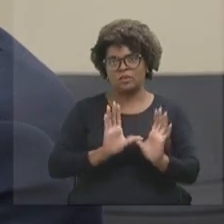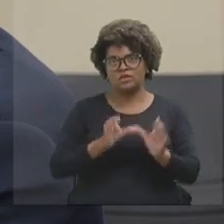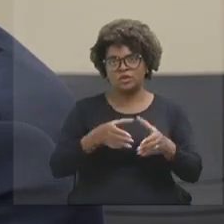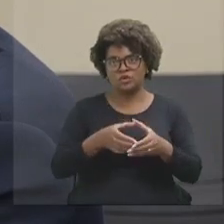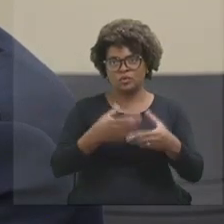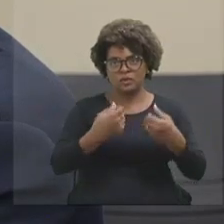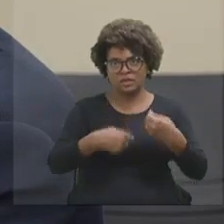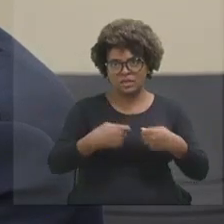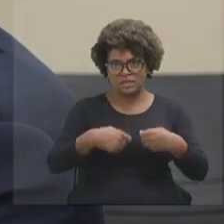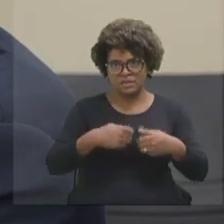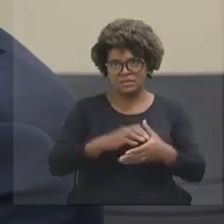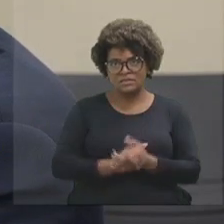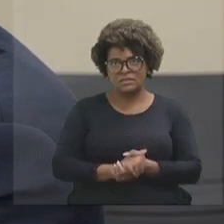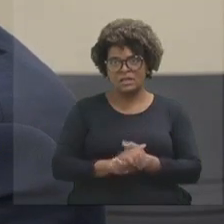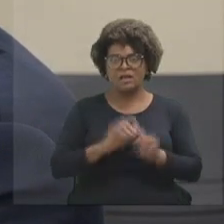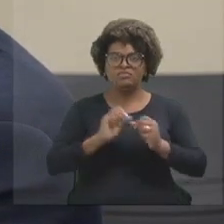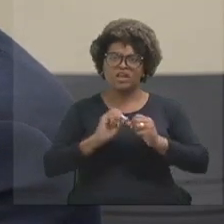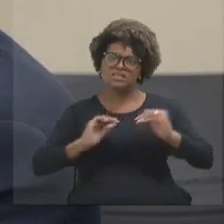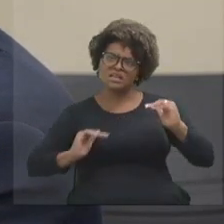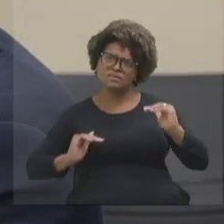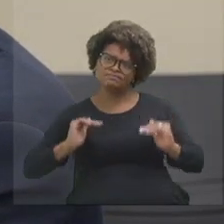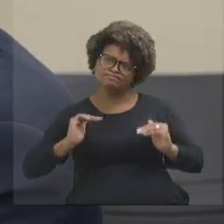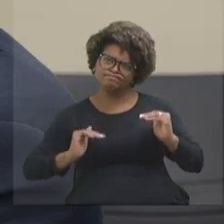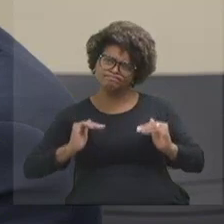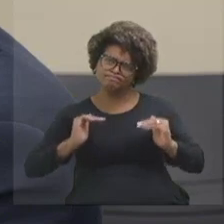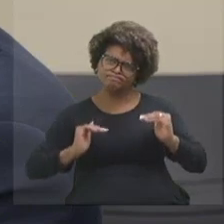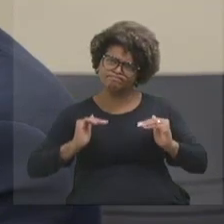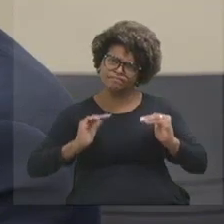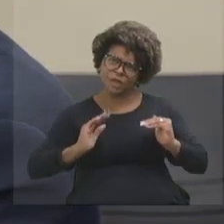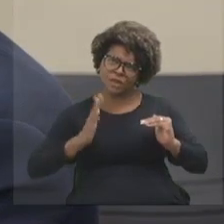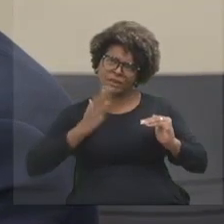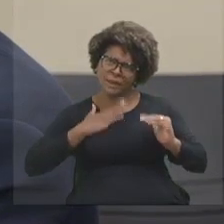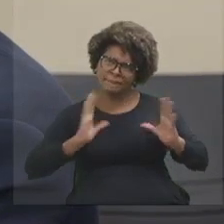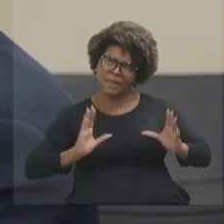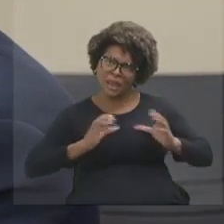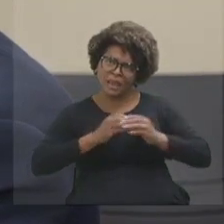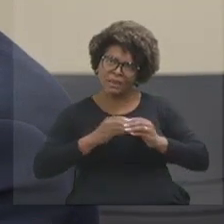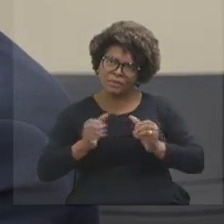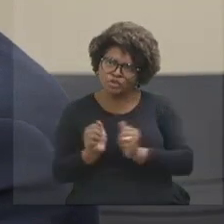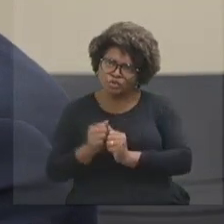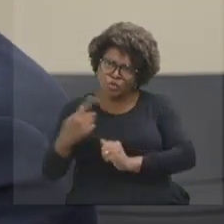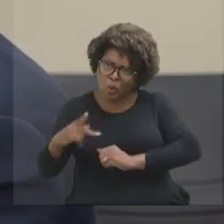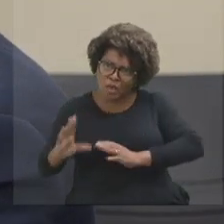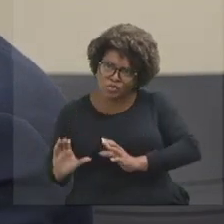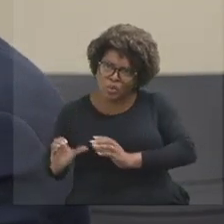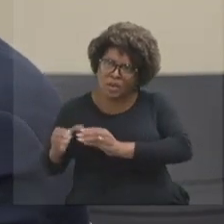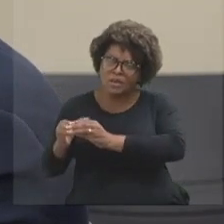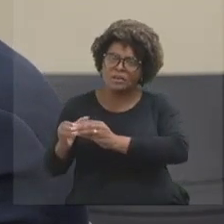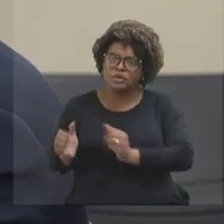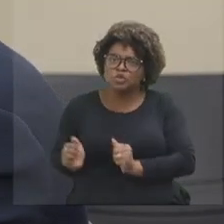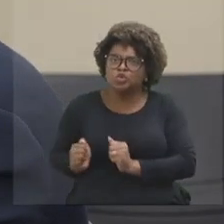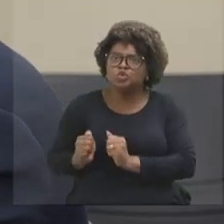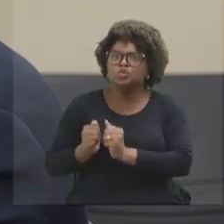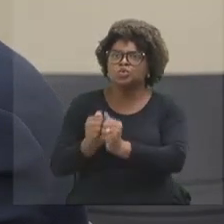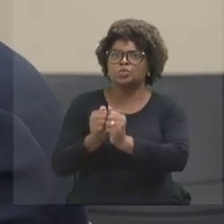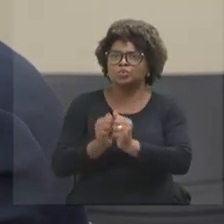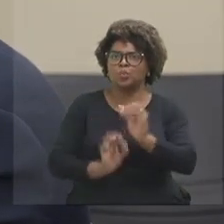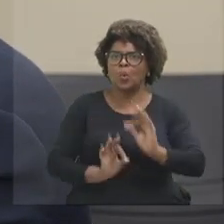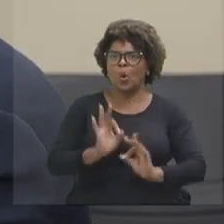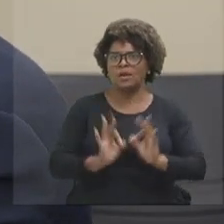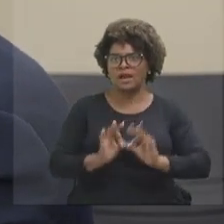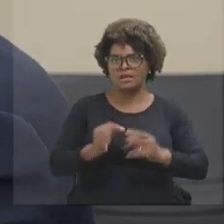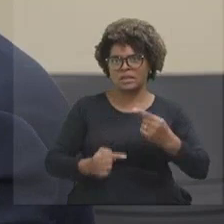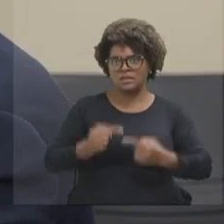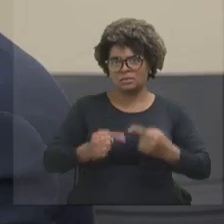essa essa esse nivelamento da nossa equipe com a da senhora para que a gente seja juntos façamos a essa